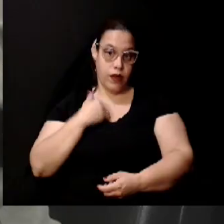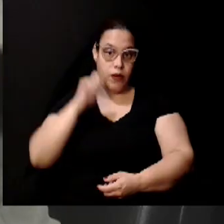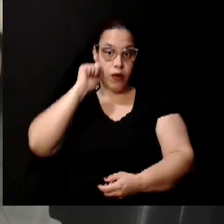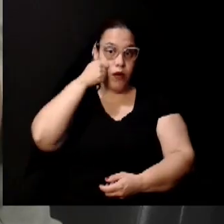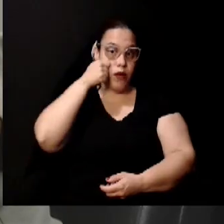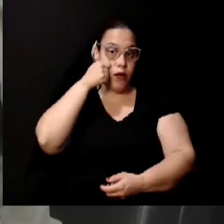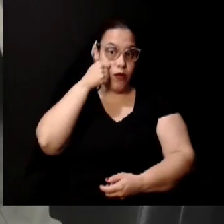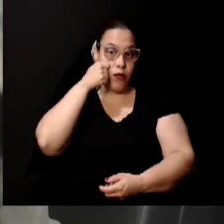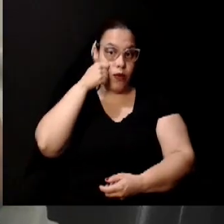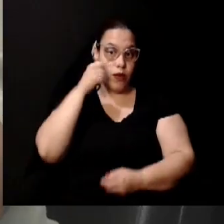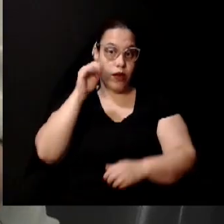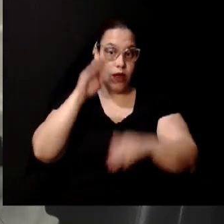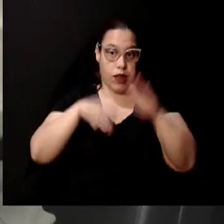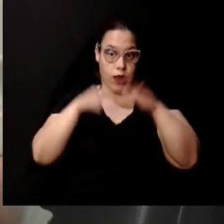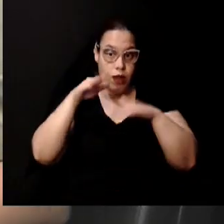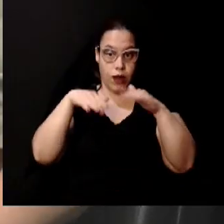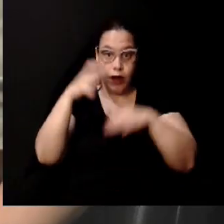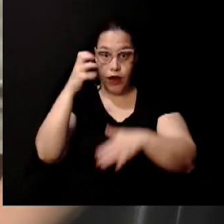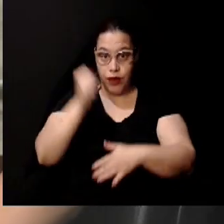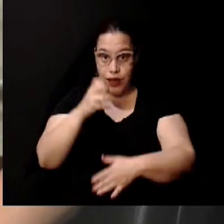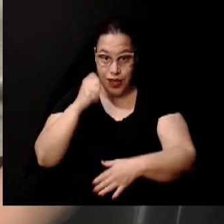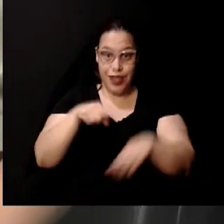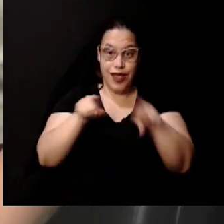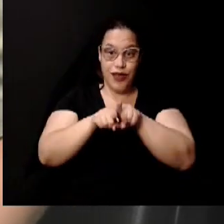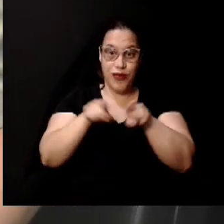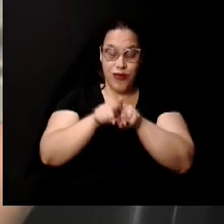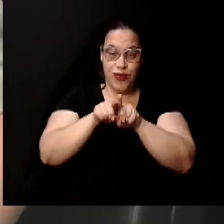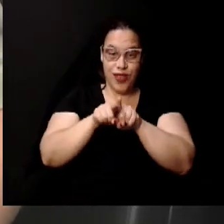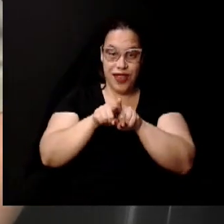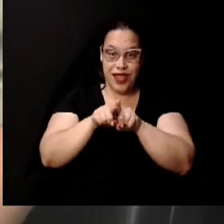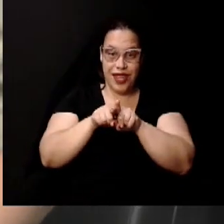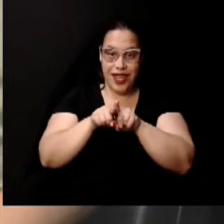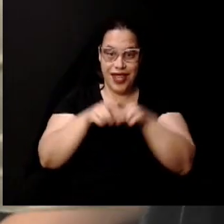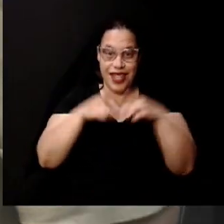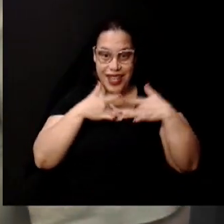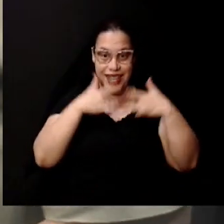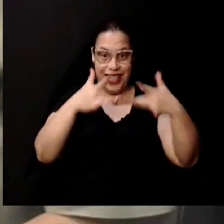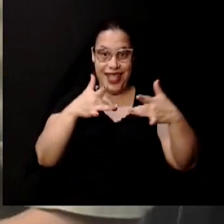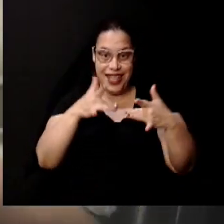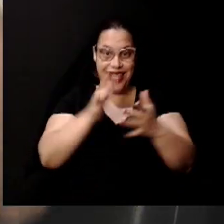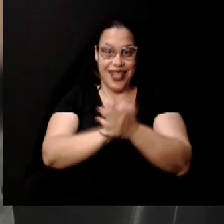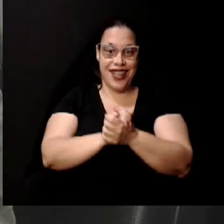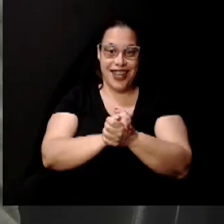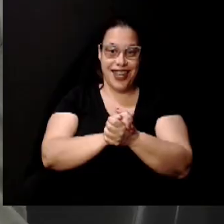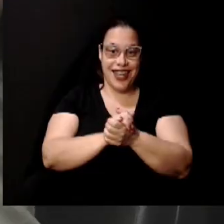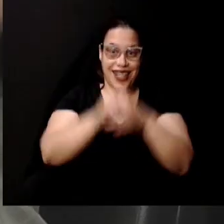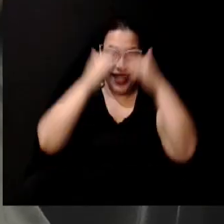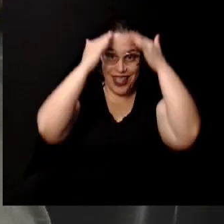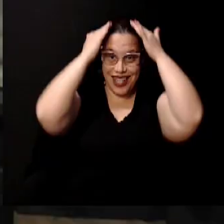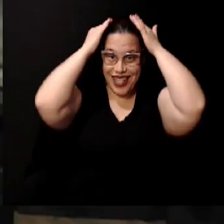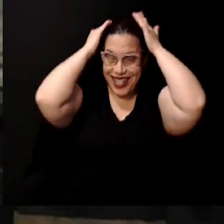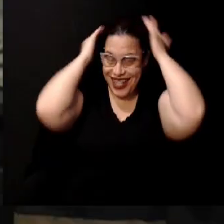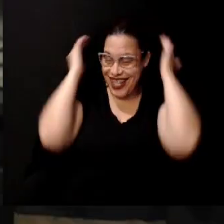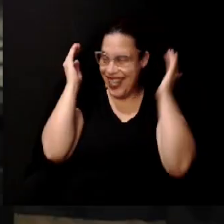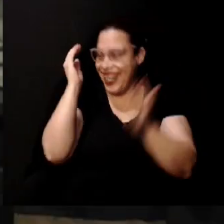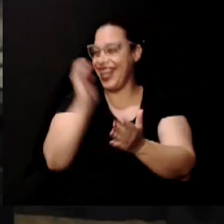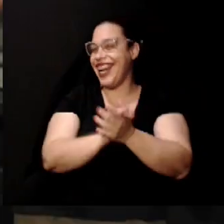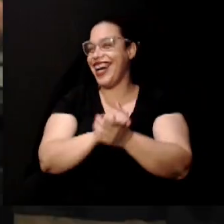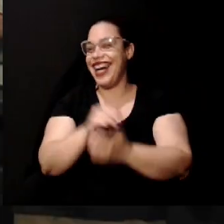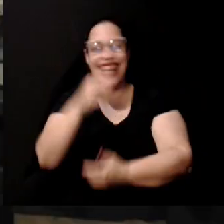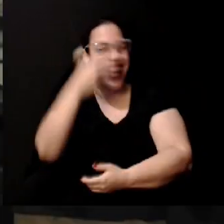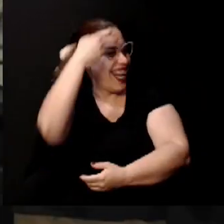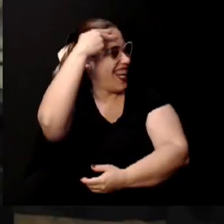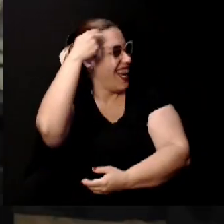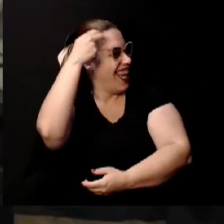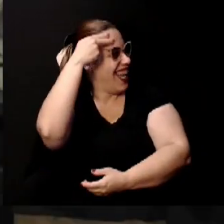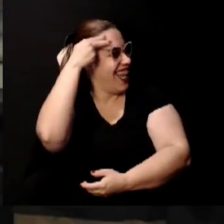poucos de fios brancos também, então aqui minha solidariedade à calvície do Gabriel, os meus fios